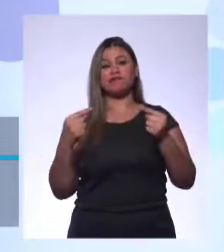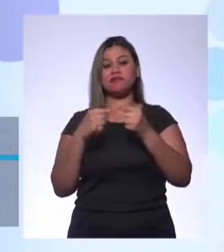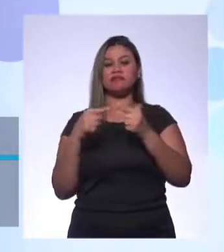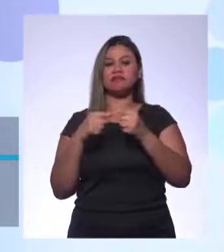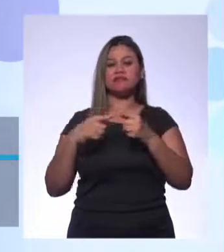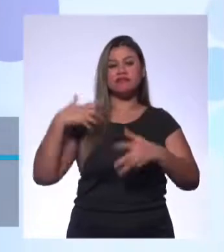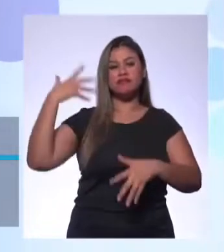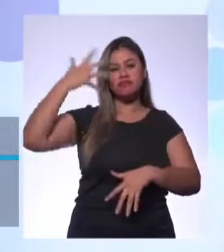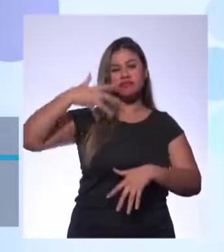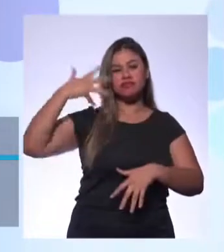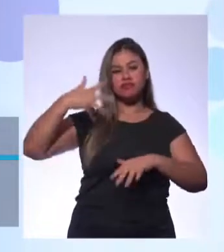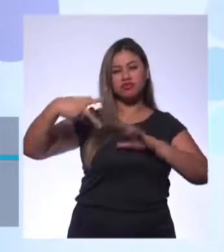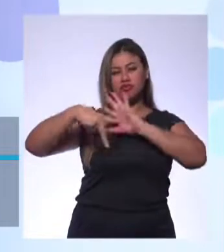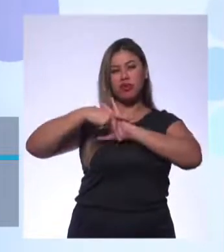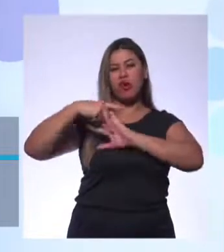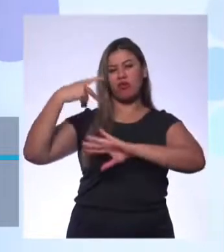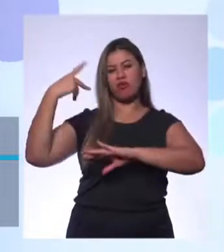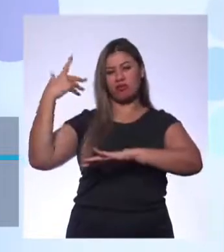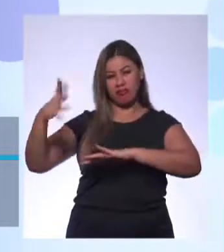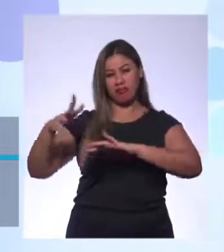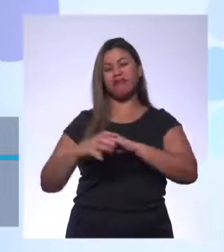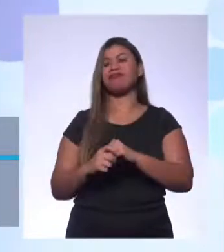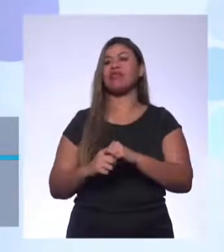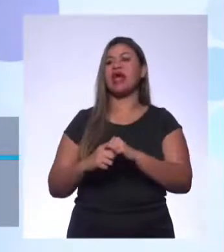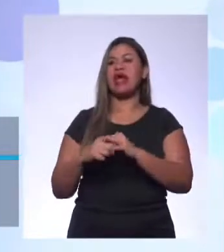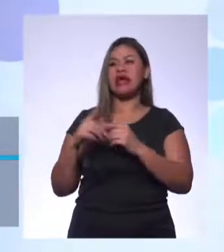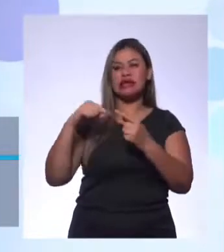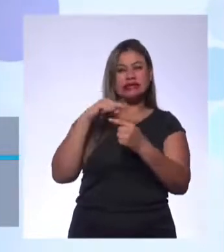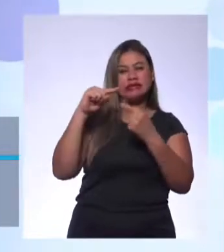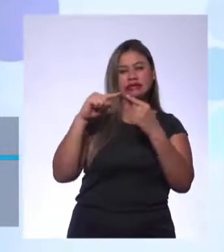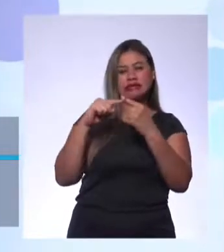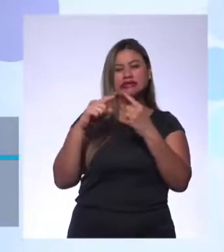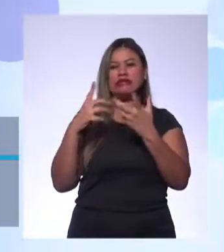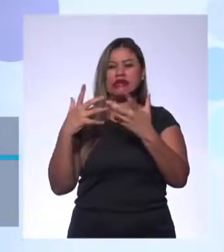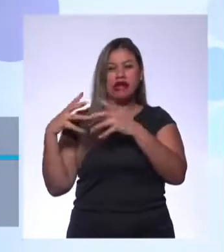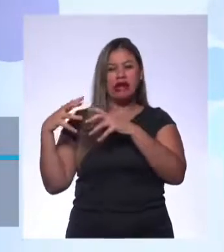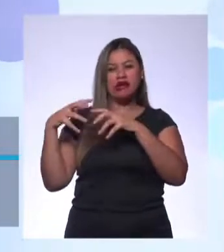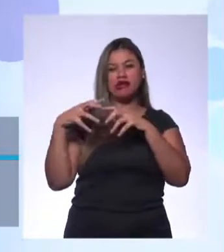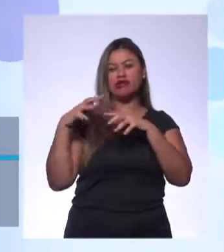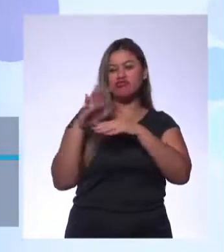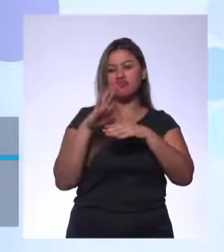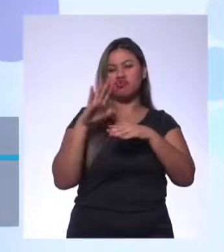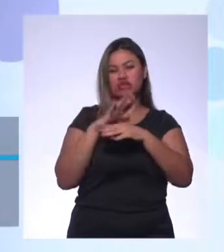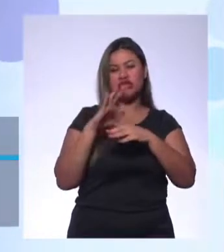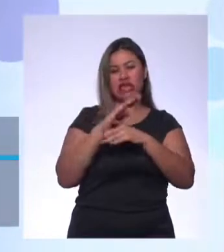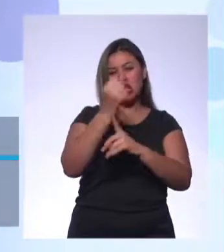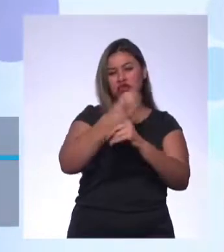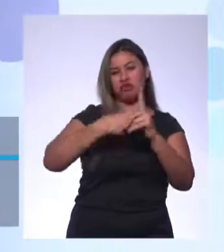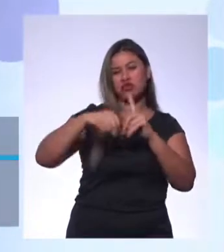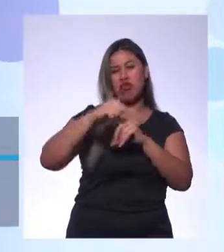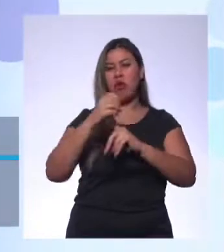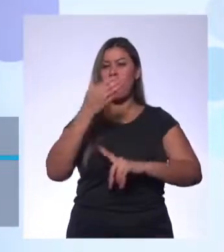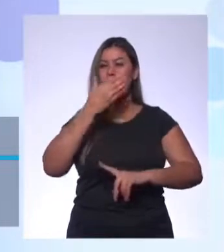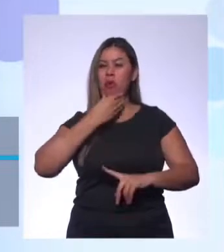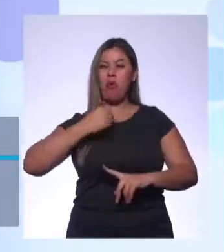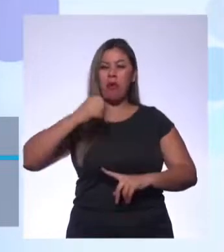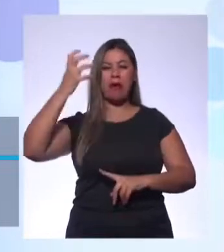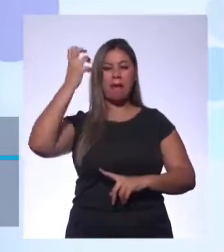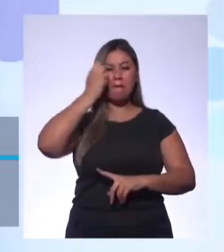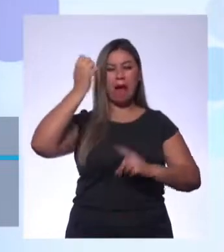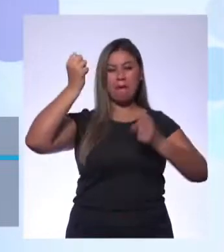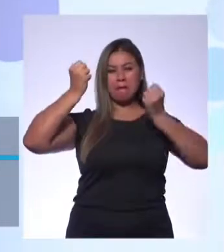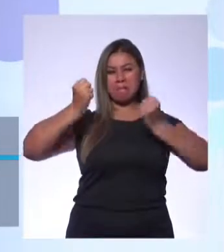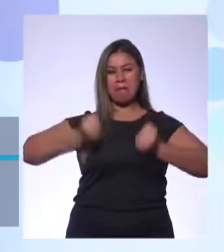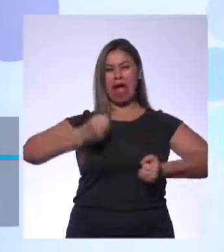nos discursos da época, né? A questão da missão civilizatória, o fardo do homem branco, né?